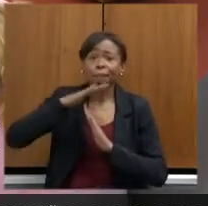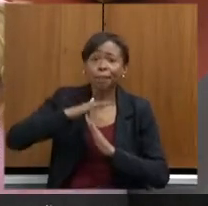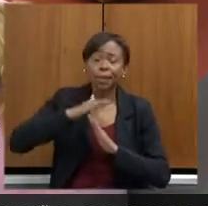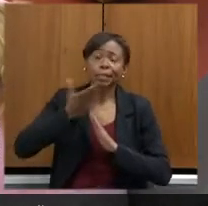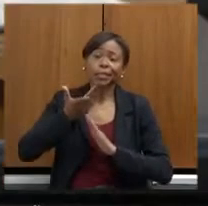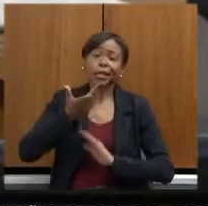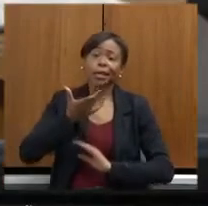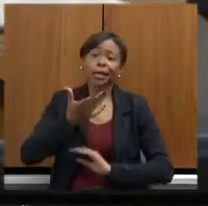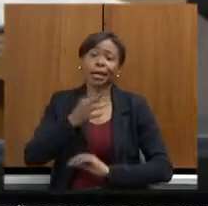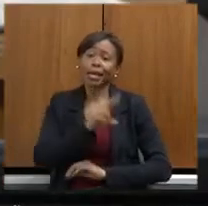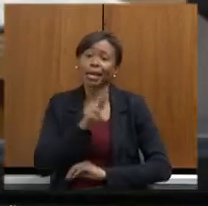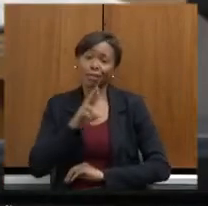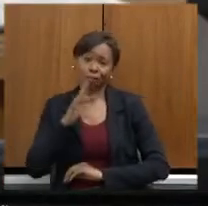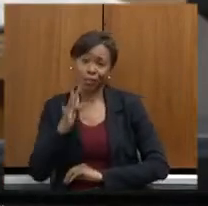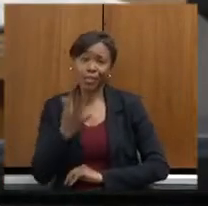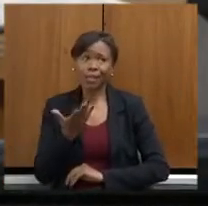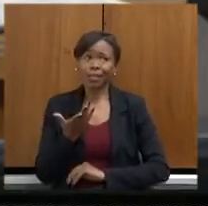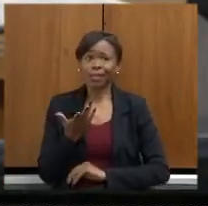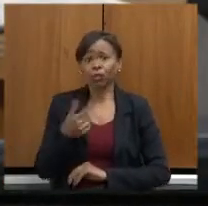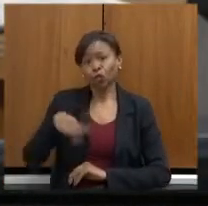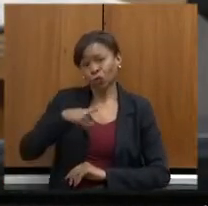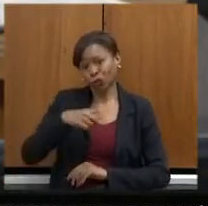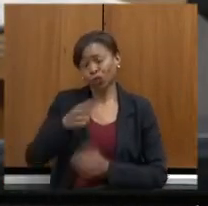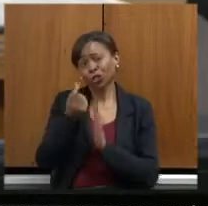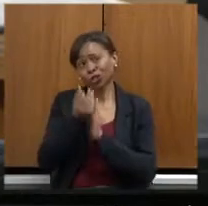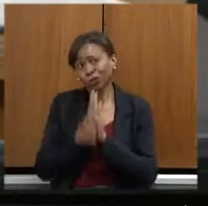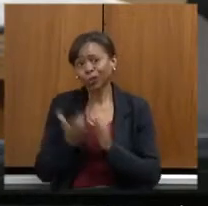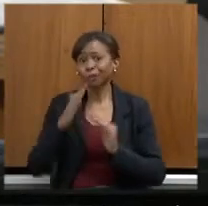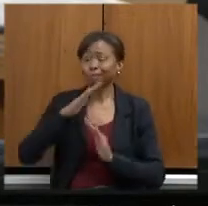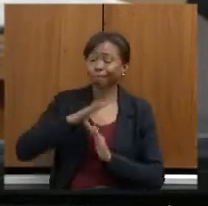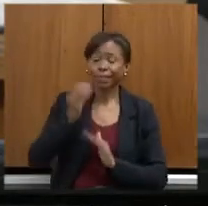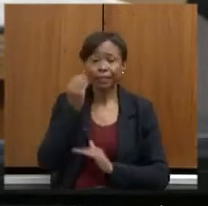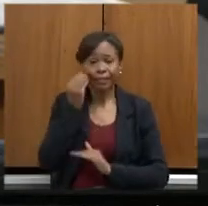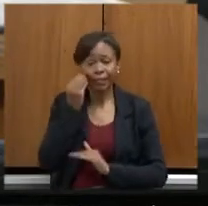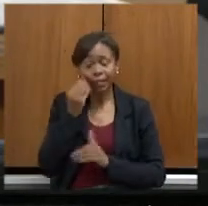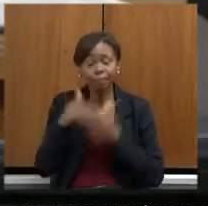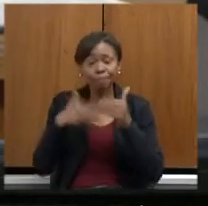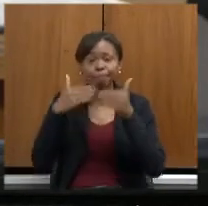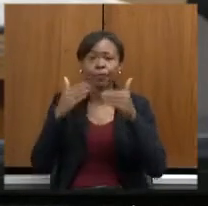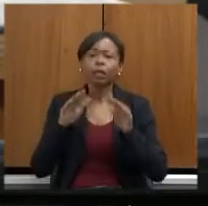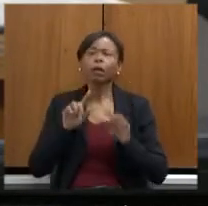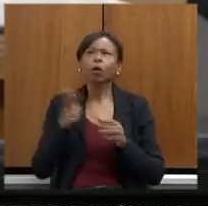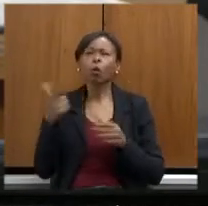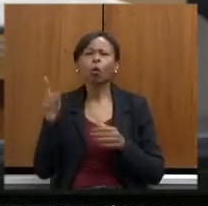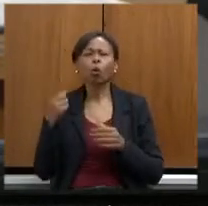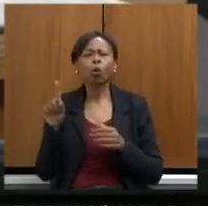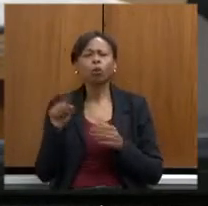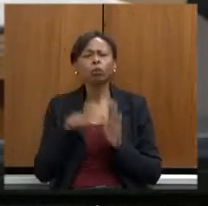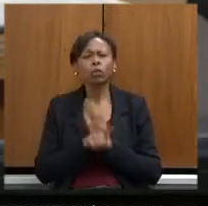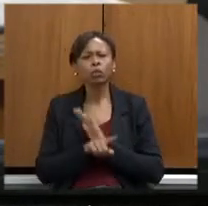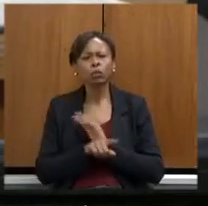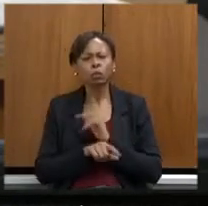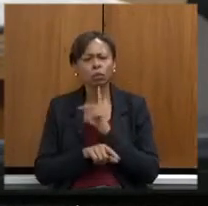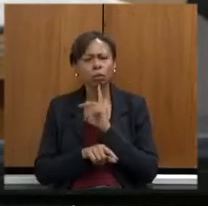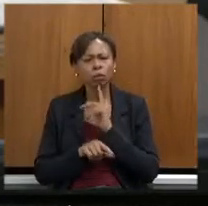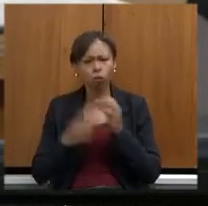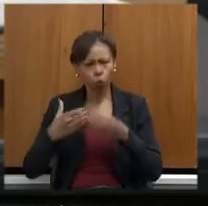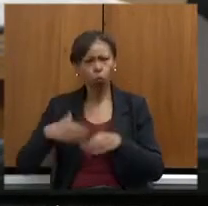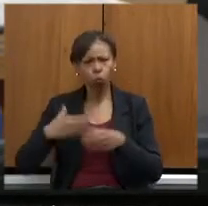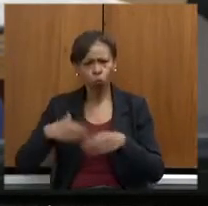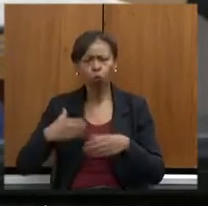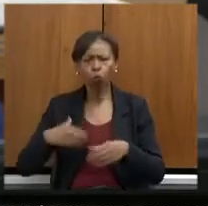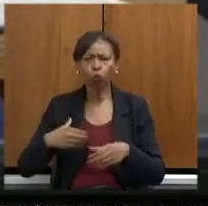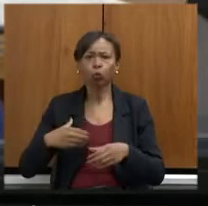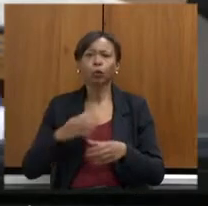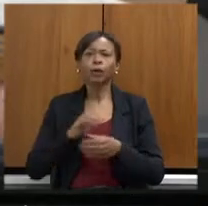condições que nós temos de recurso a gente conseguir otimizar isso é outra pergunta que você fez foi sobre o concurso né